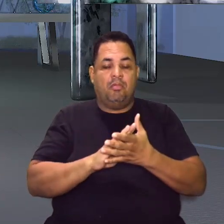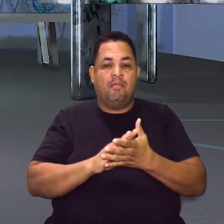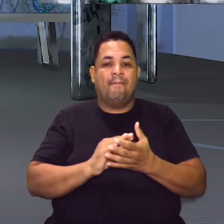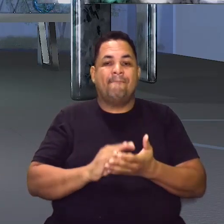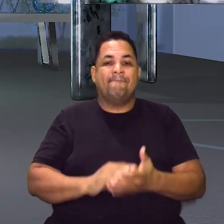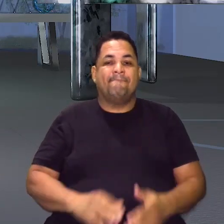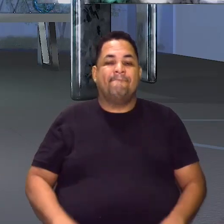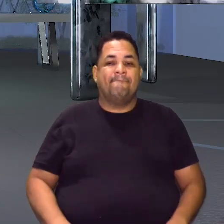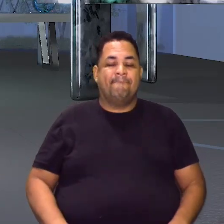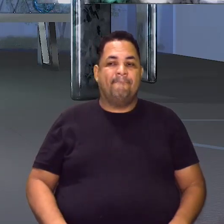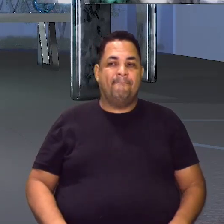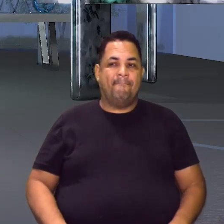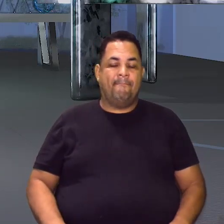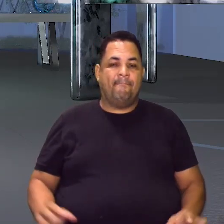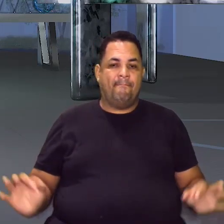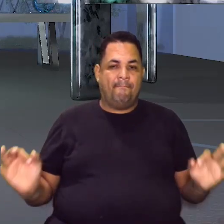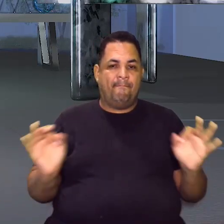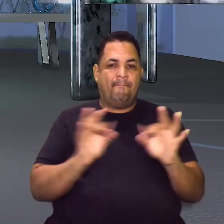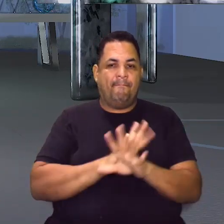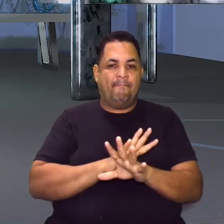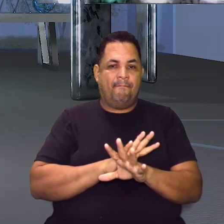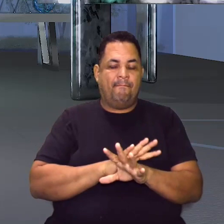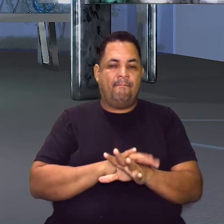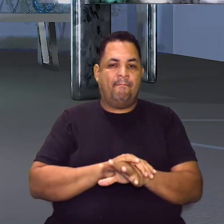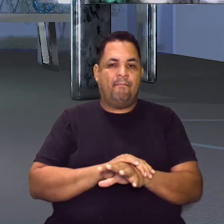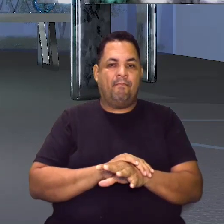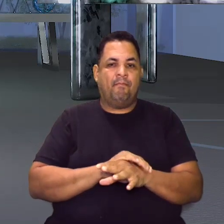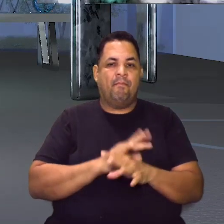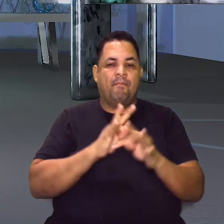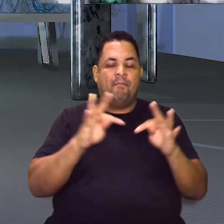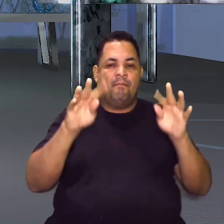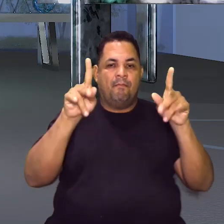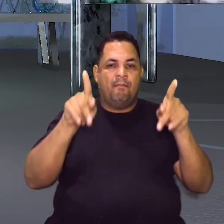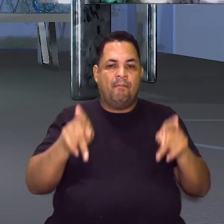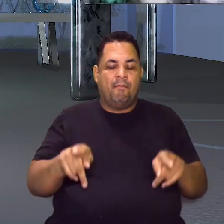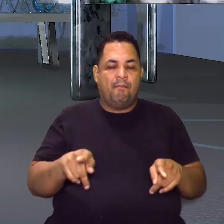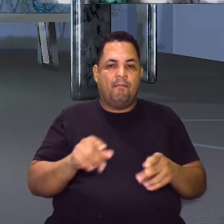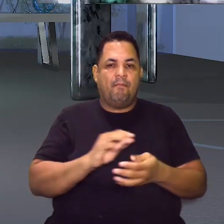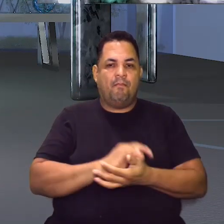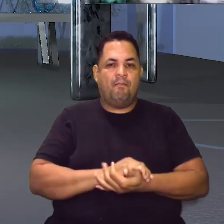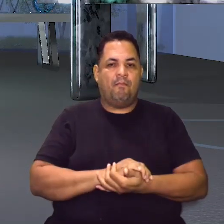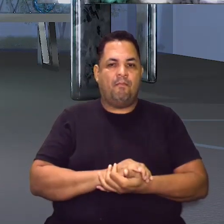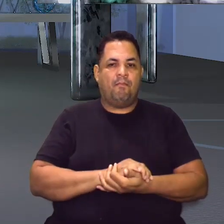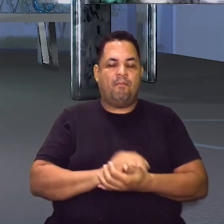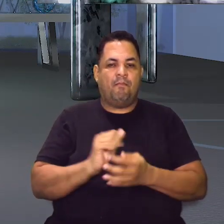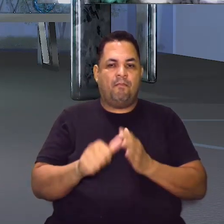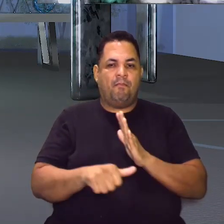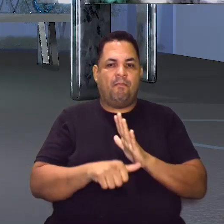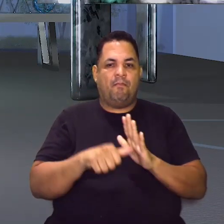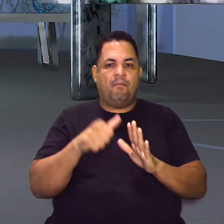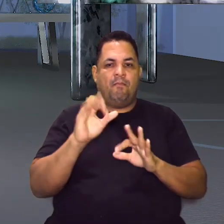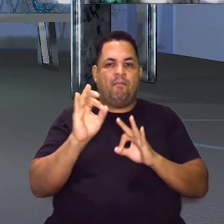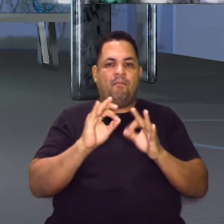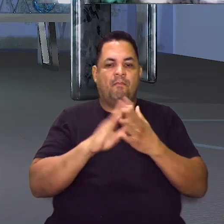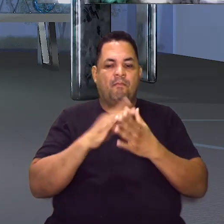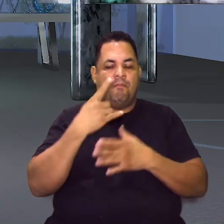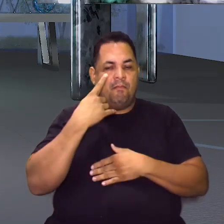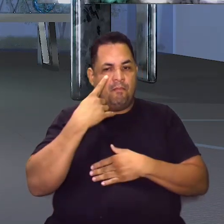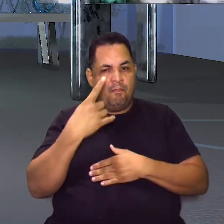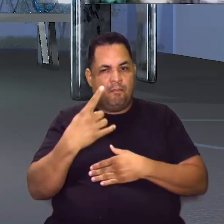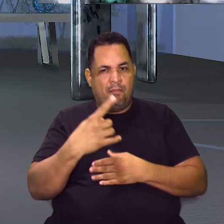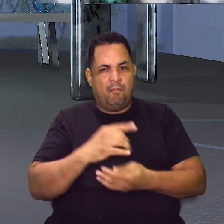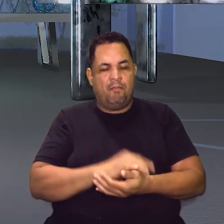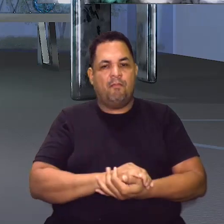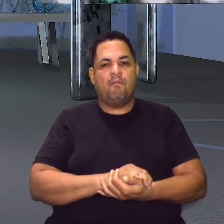tá certo? Portanto, falando da tabela periódica, a primeira coisa que você deve observar,